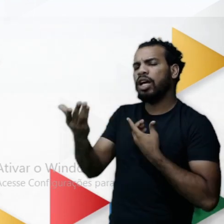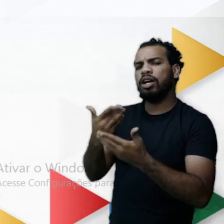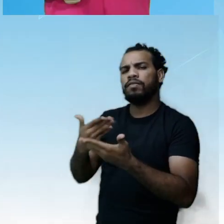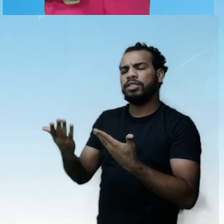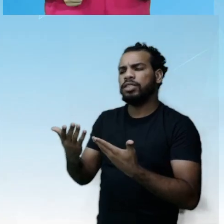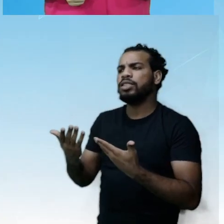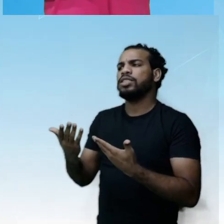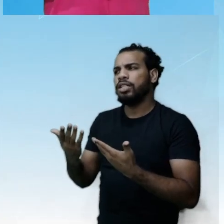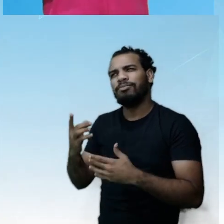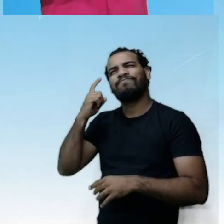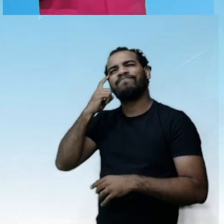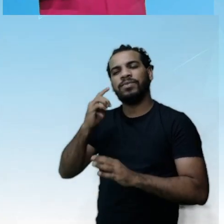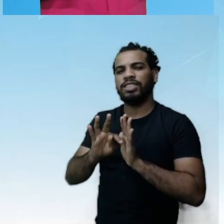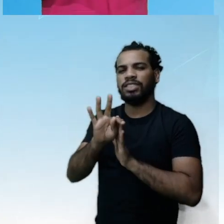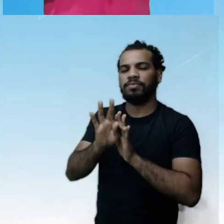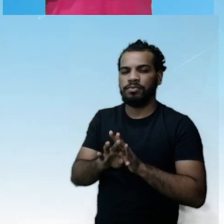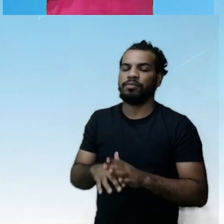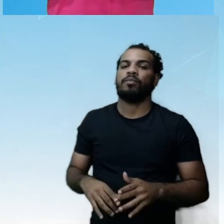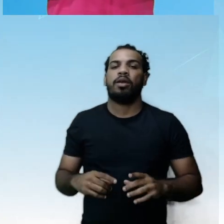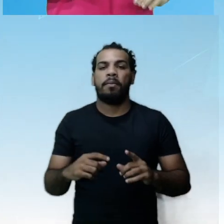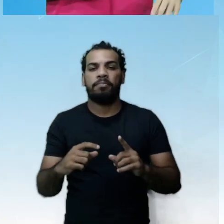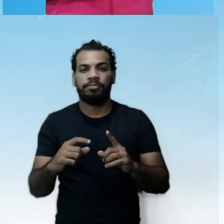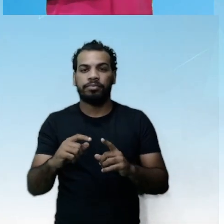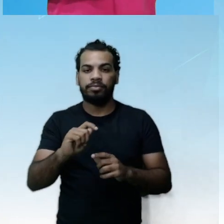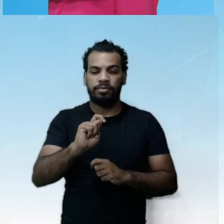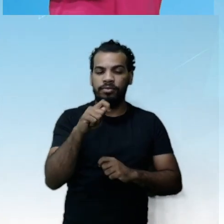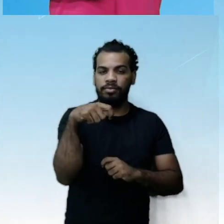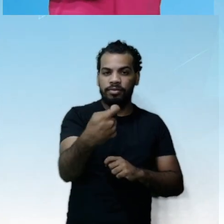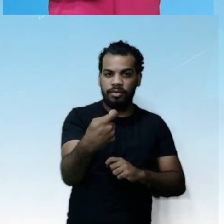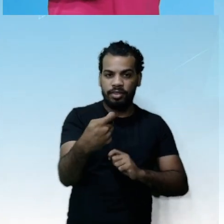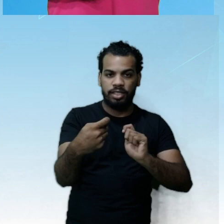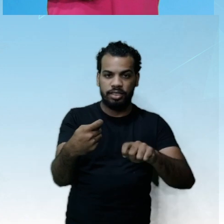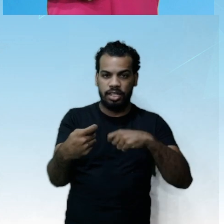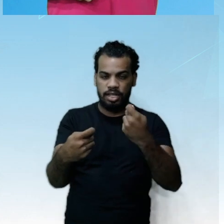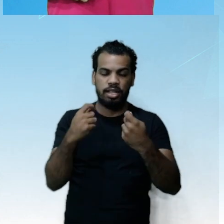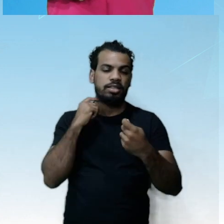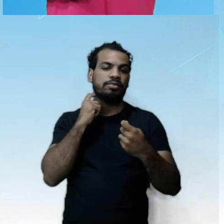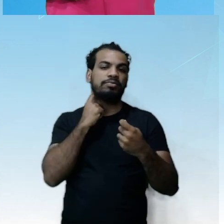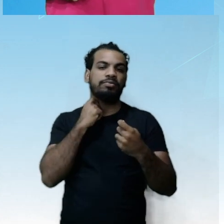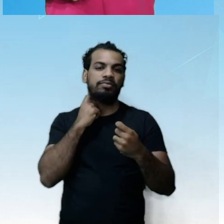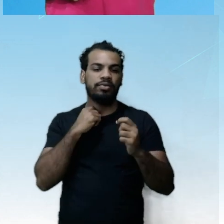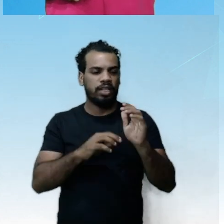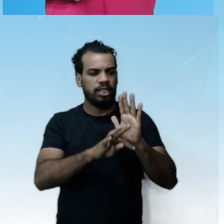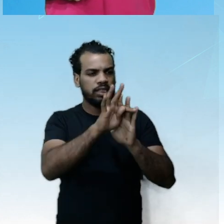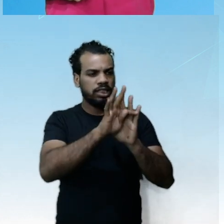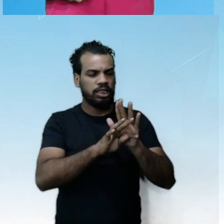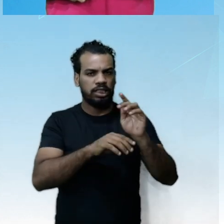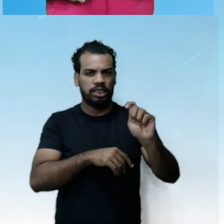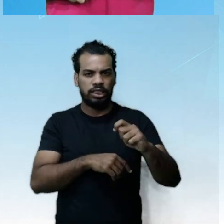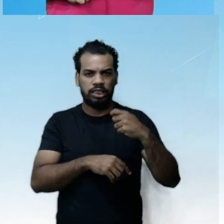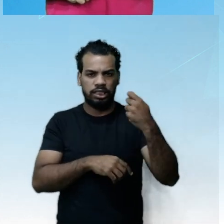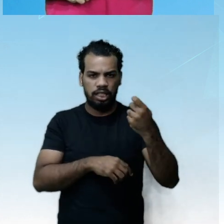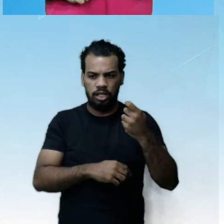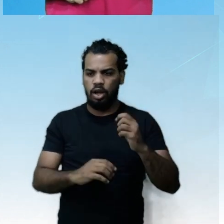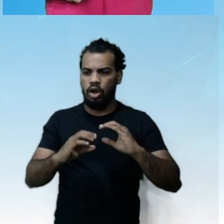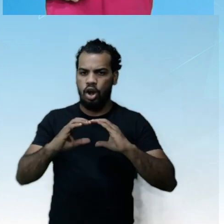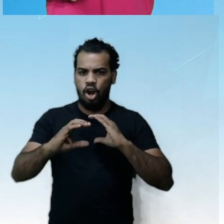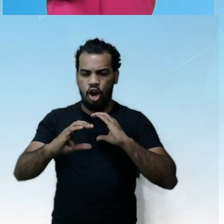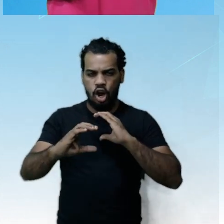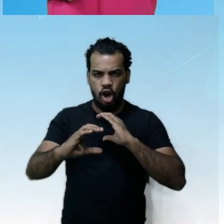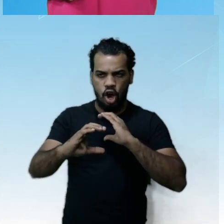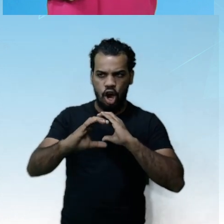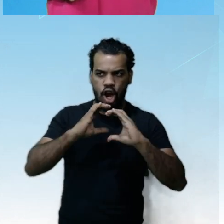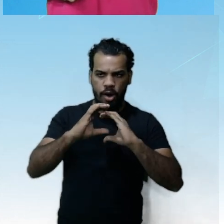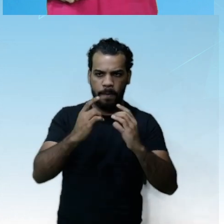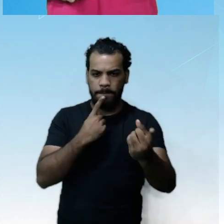Nós já temos aqui algumas palavras, algumas pistas. Gênero textual, comunicação, a necessidade de